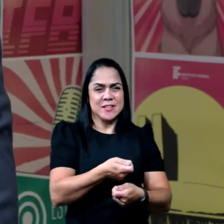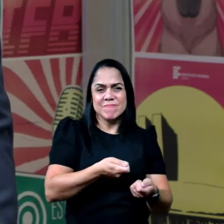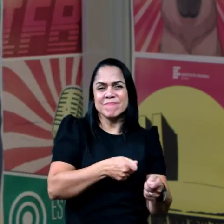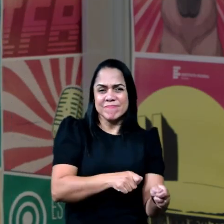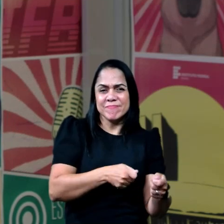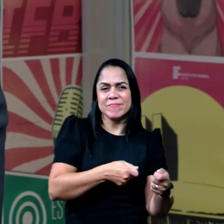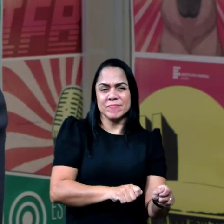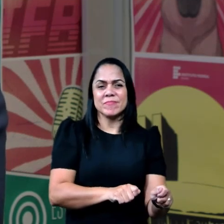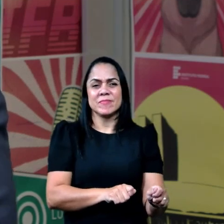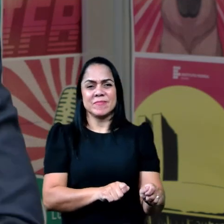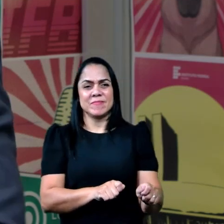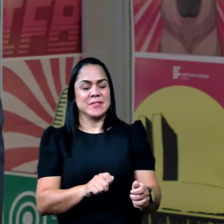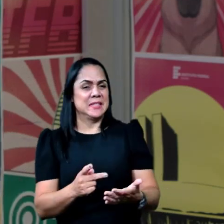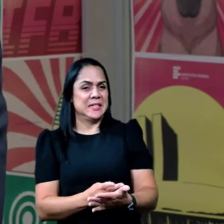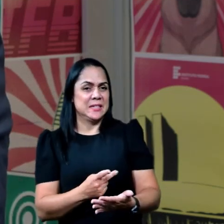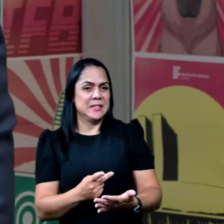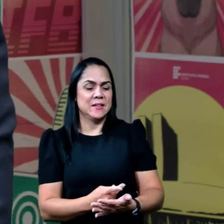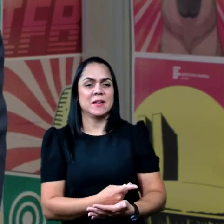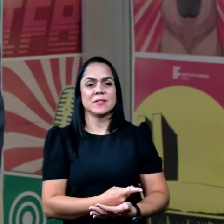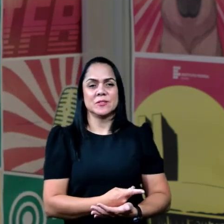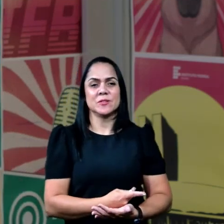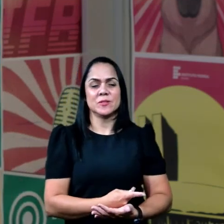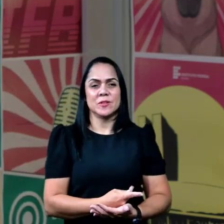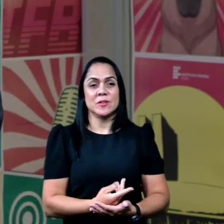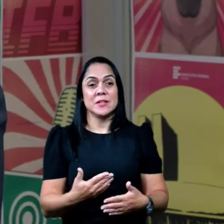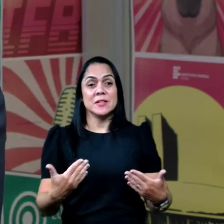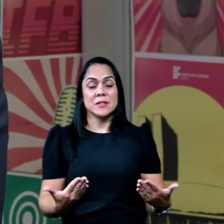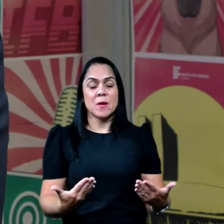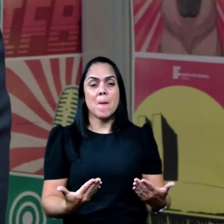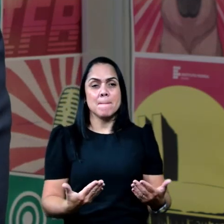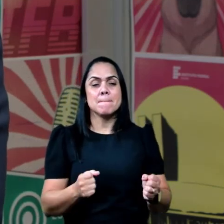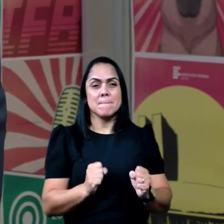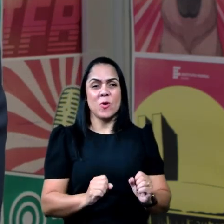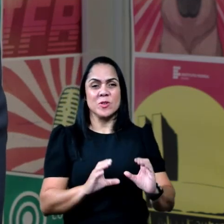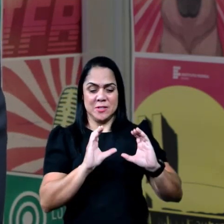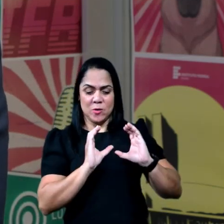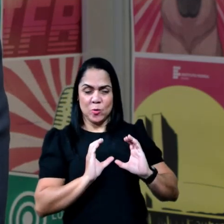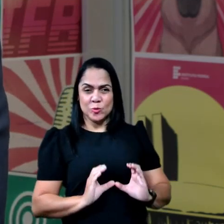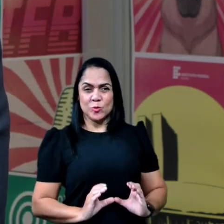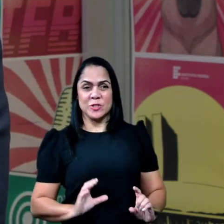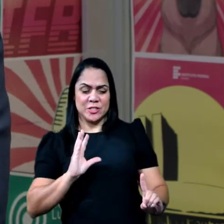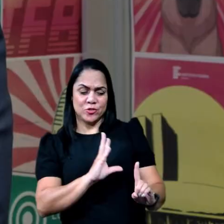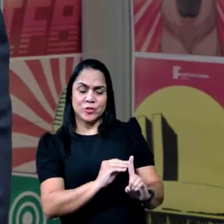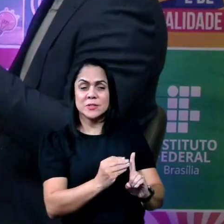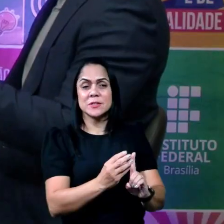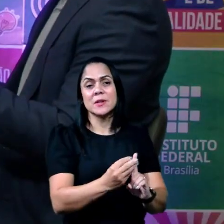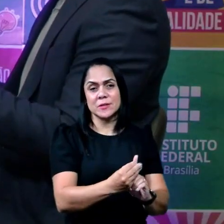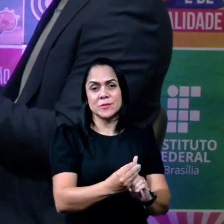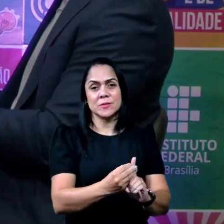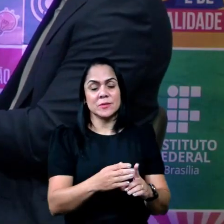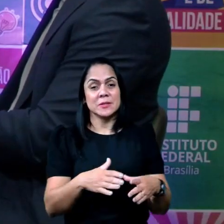ser, eventualmente, dentro de um conjunto probatório, ser considerado uma conduta, às vezes, até assediosa. Uhum. Então, acho que é só